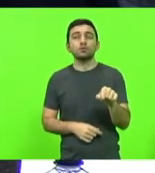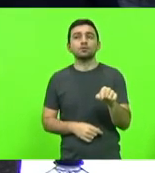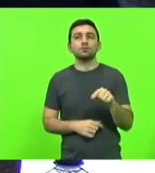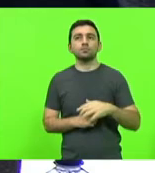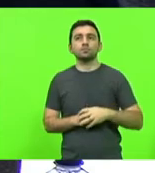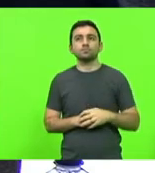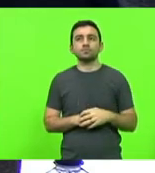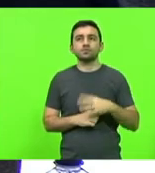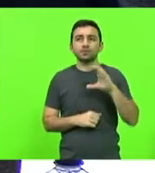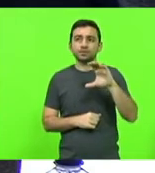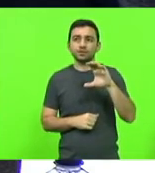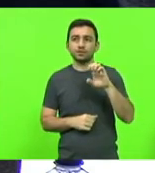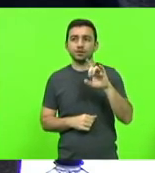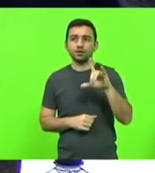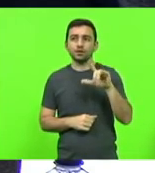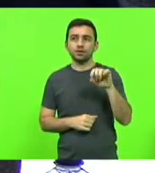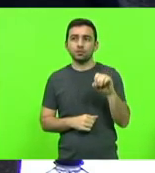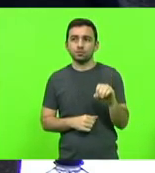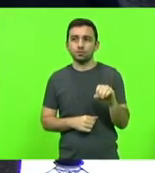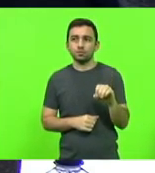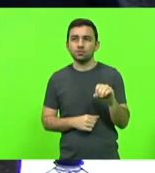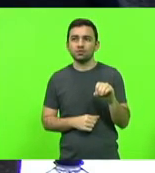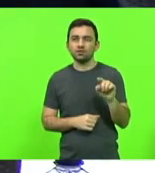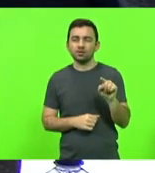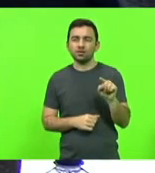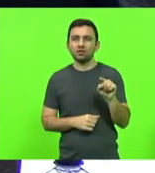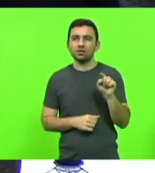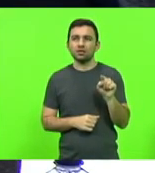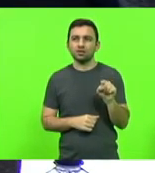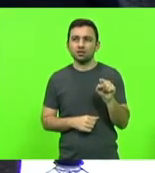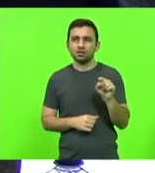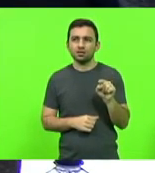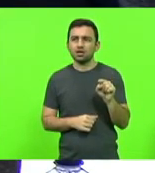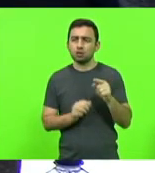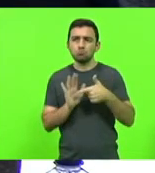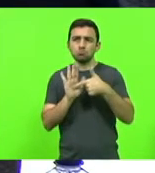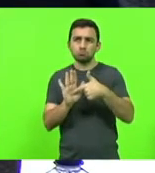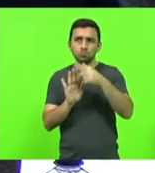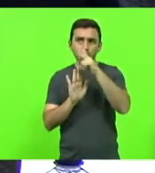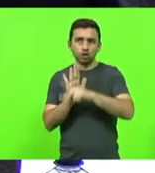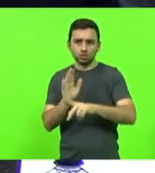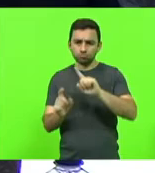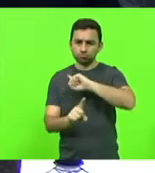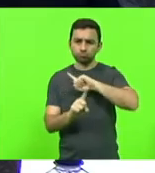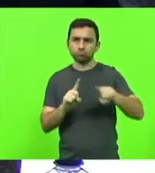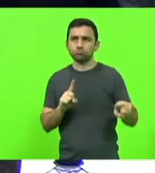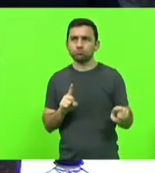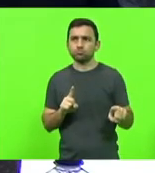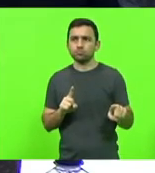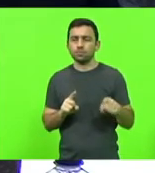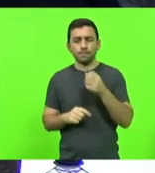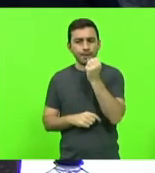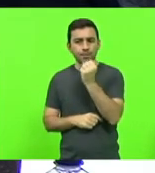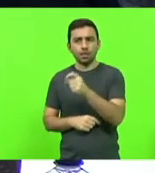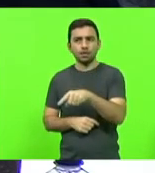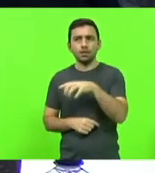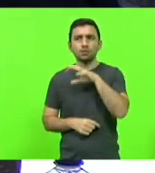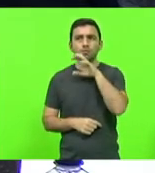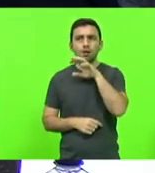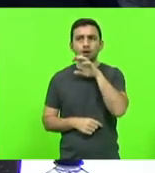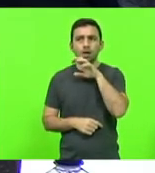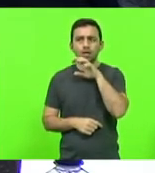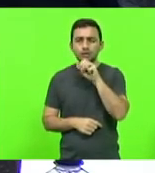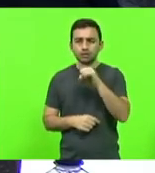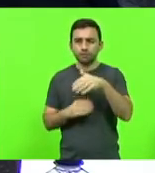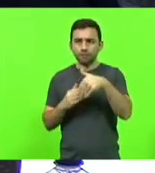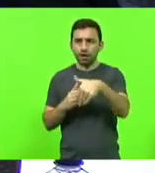o Célio Studart, que apresentou um projeto que proíbe, né, você matar um animal que vai dar